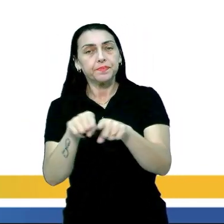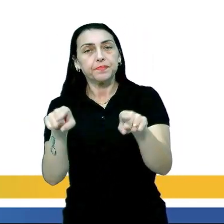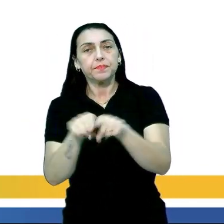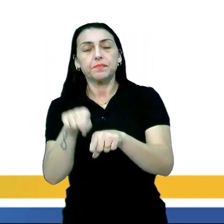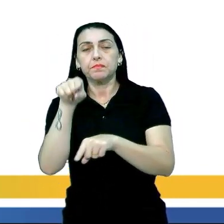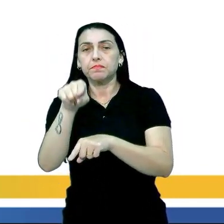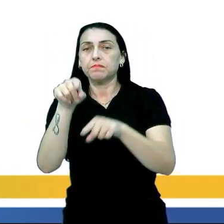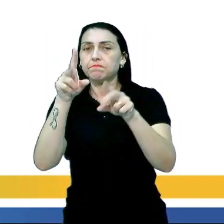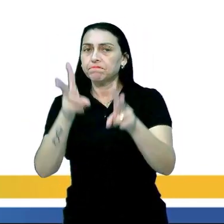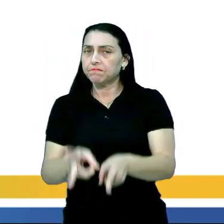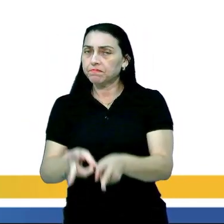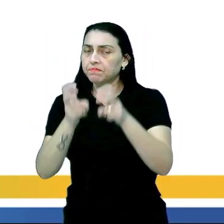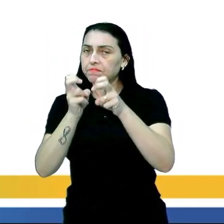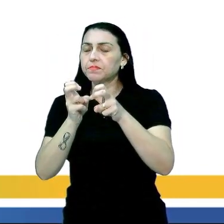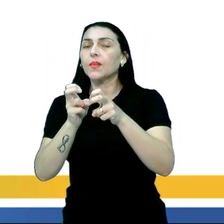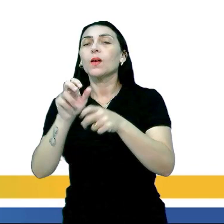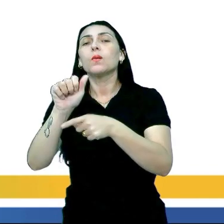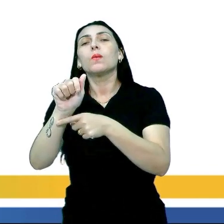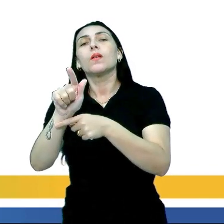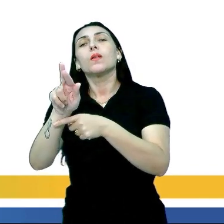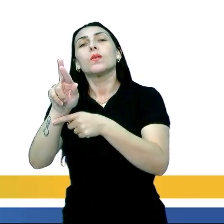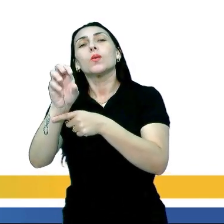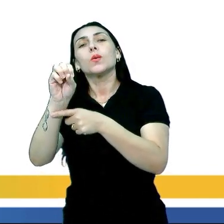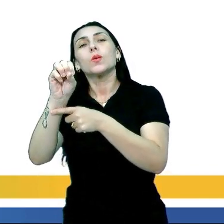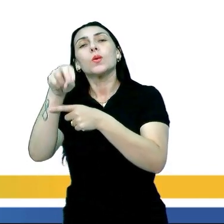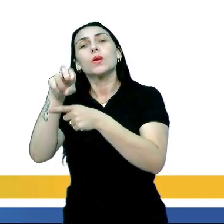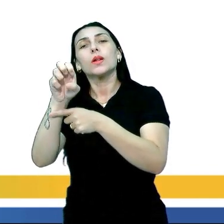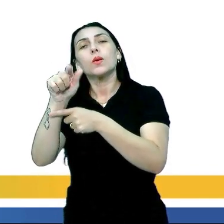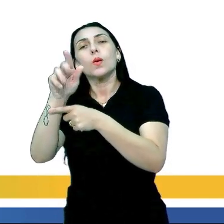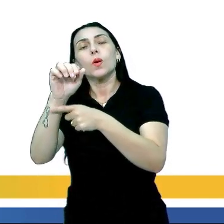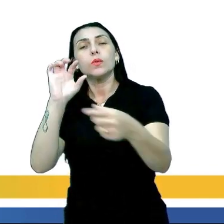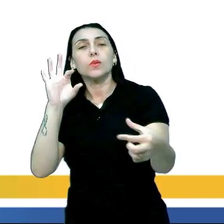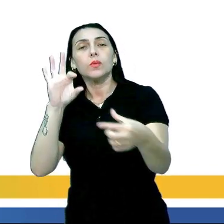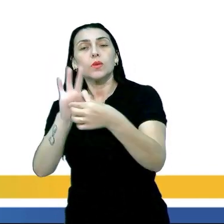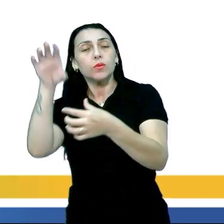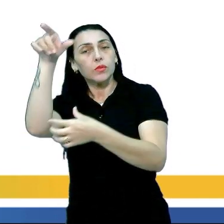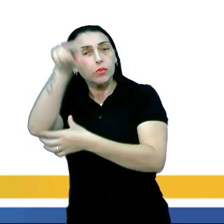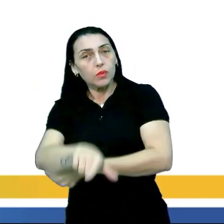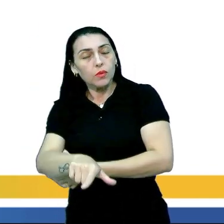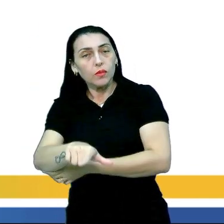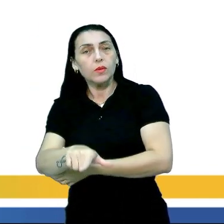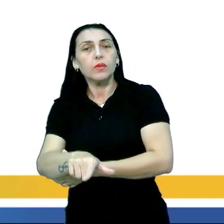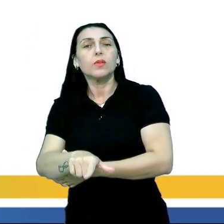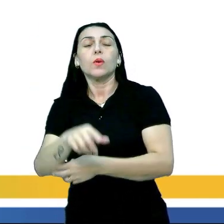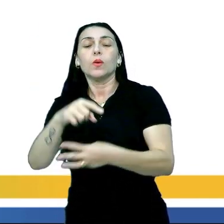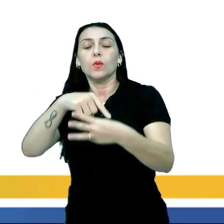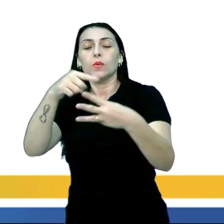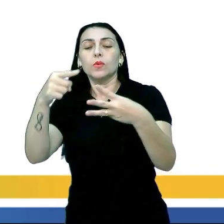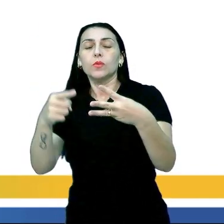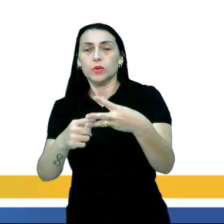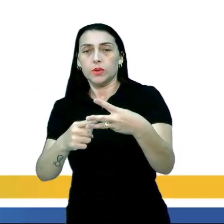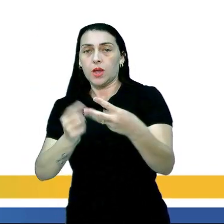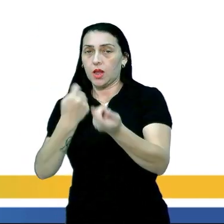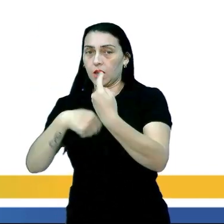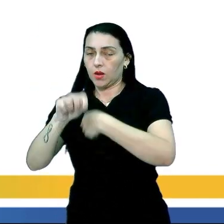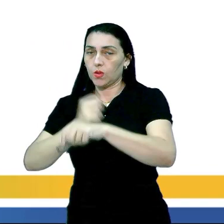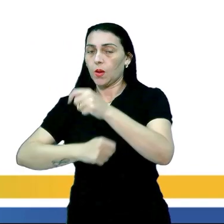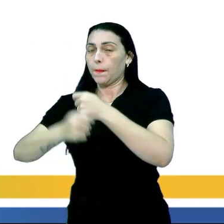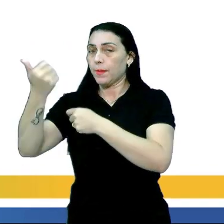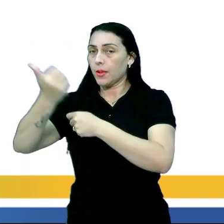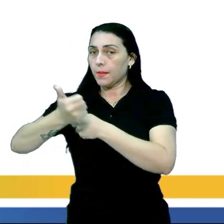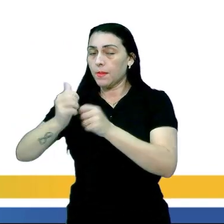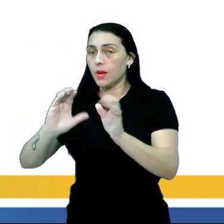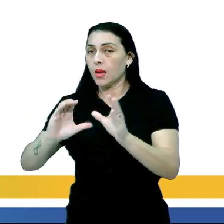como vocês podem ver, o agronegócio ele está interligado, volto a repetir, com os três setores da economia: